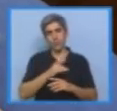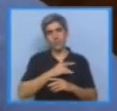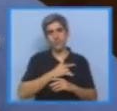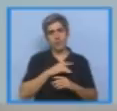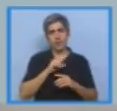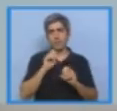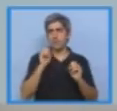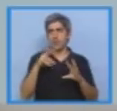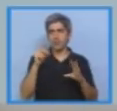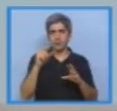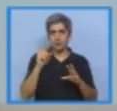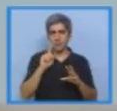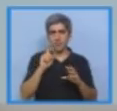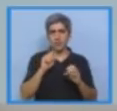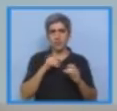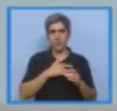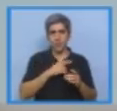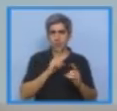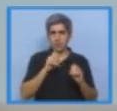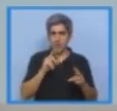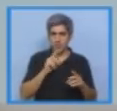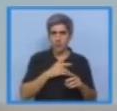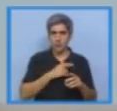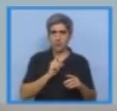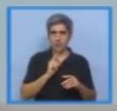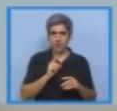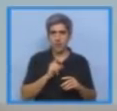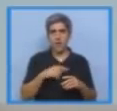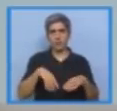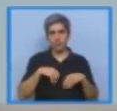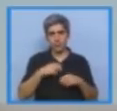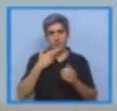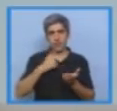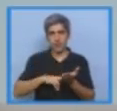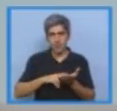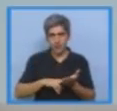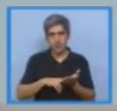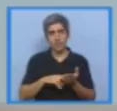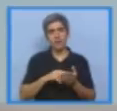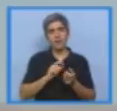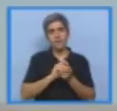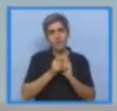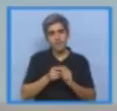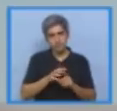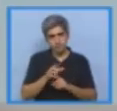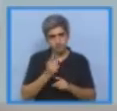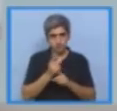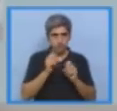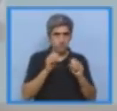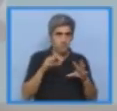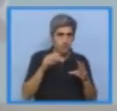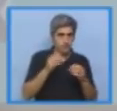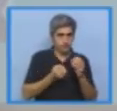é mágico. Não, Jesus vem dizer não, o amor não é mágico. O amor assume a realidade para a transformar, porque a magia é